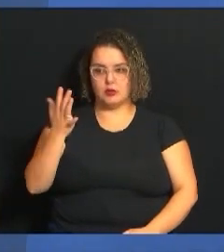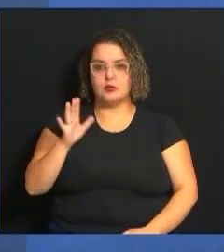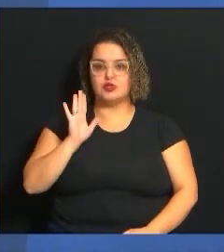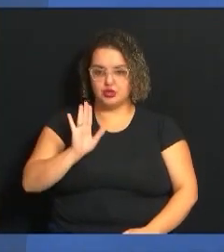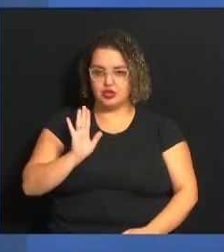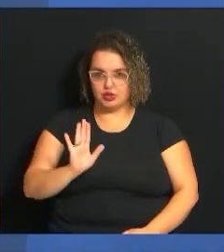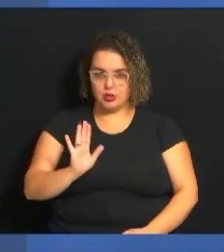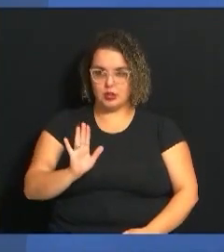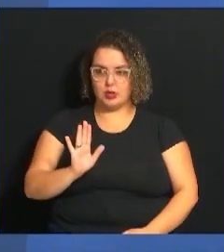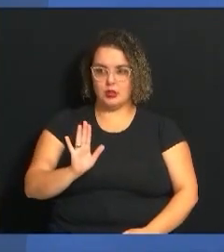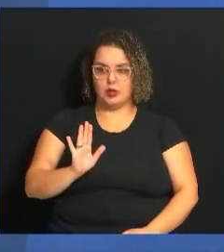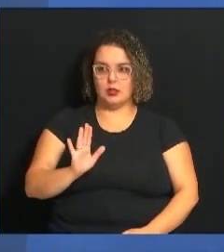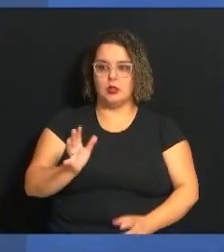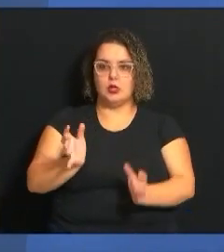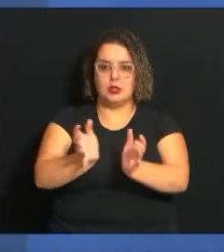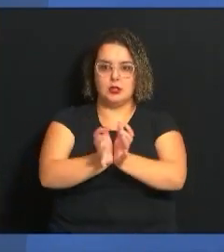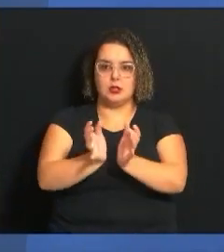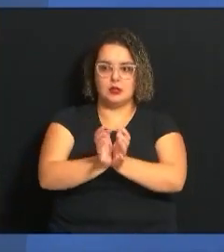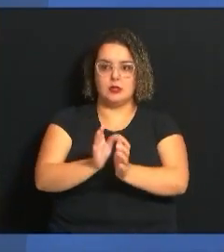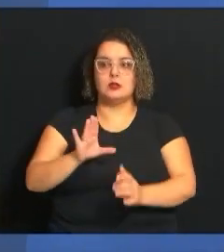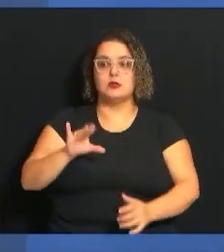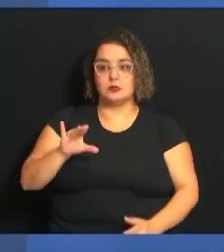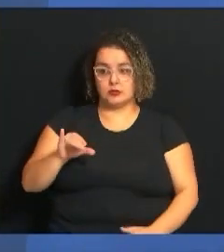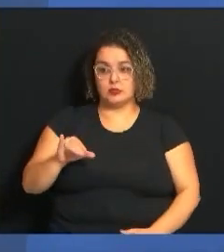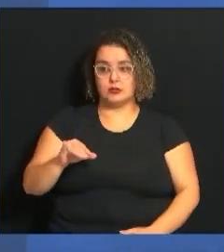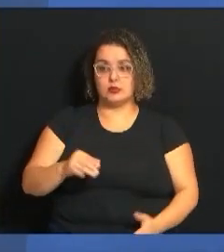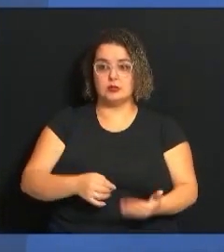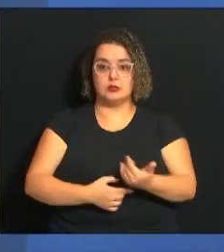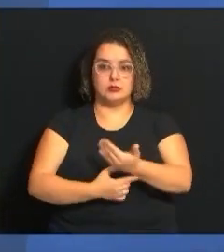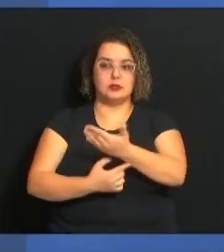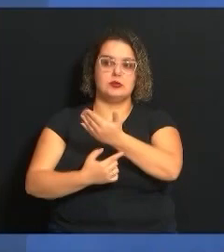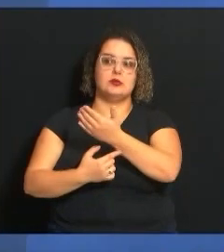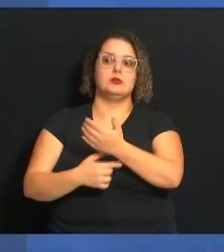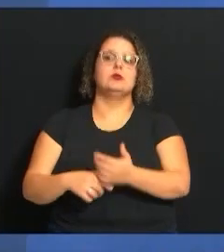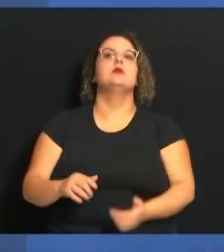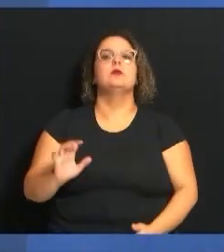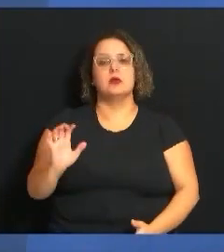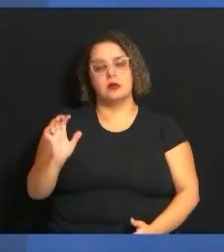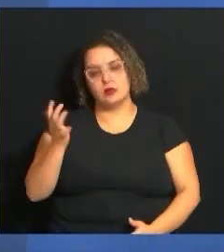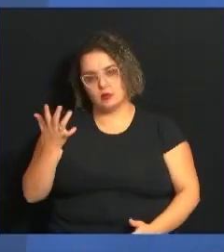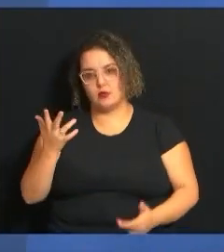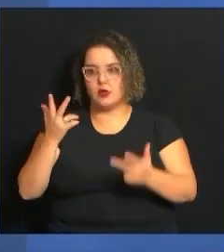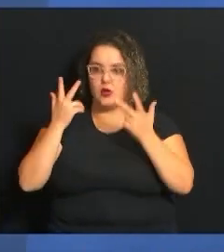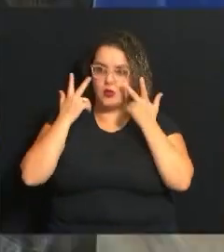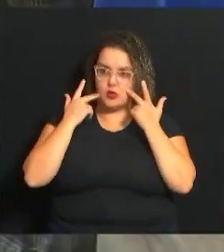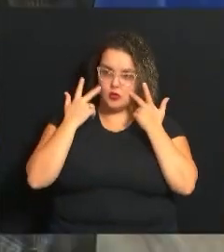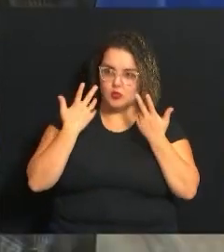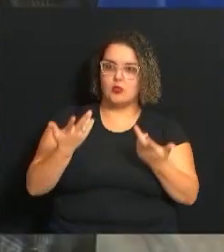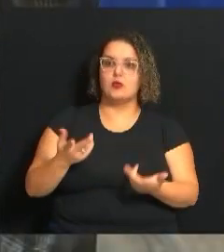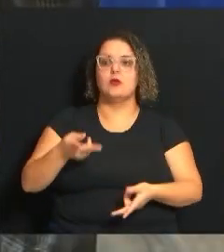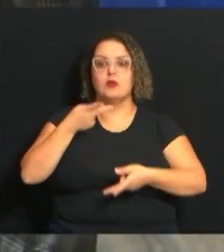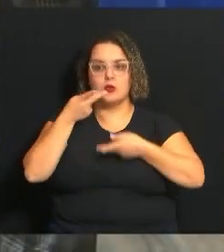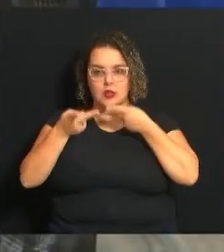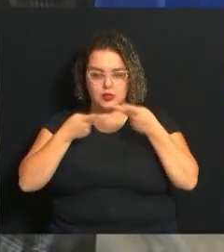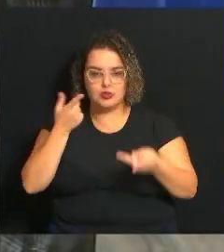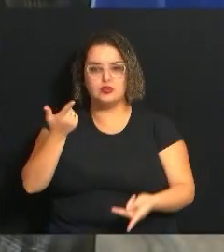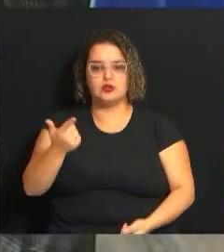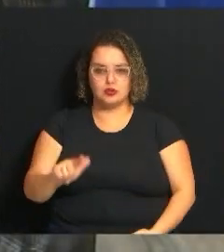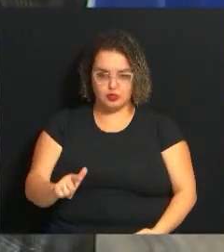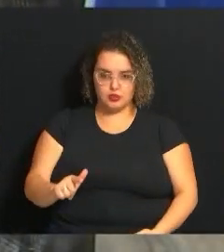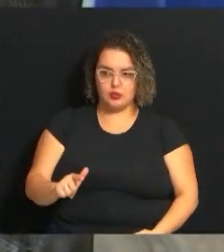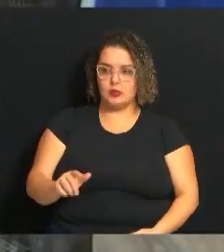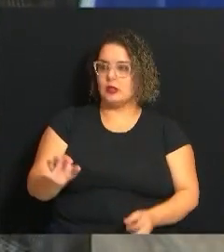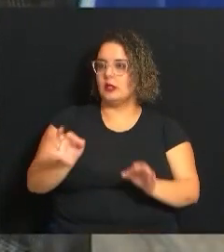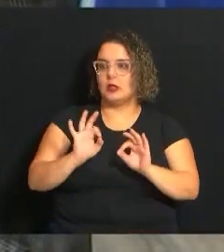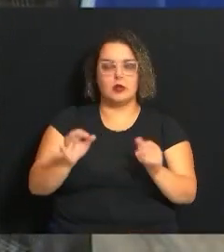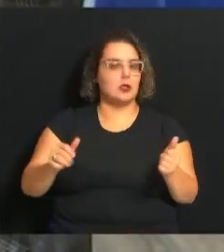pouquinho, na Comissão de Ciência e Tecnologia, vai acontecer normalmente. A gente reforça que nada vai ser prejudicado,